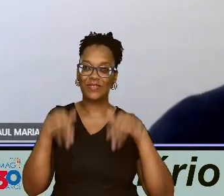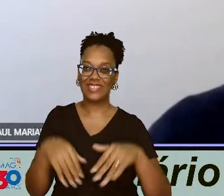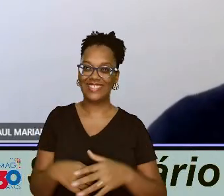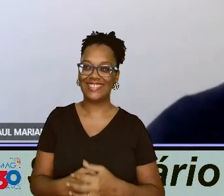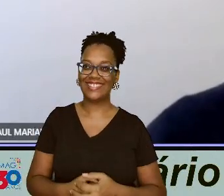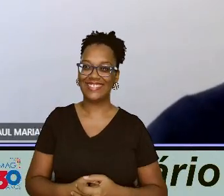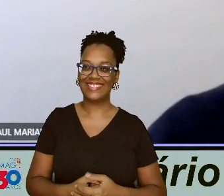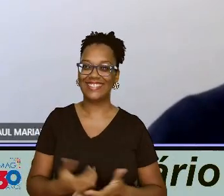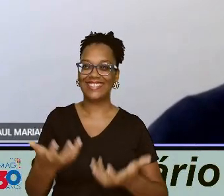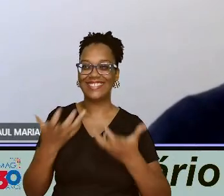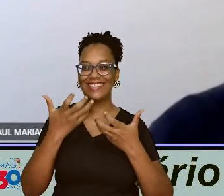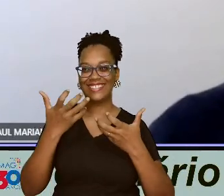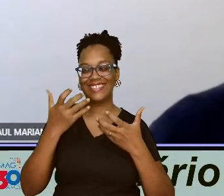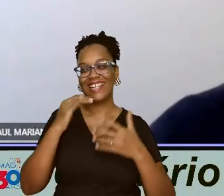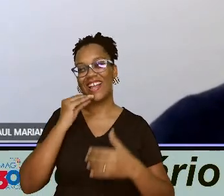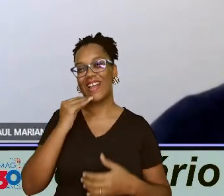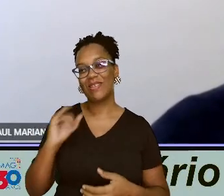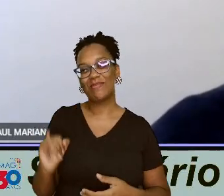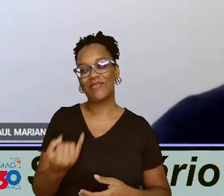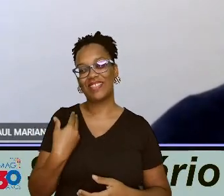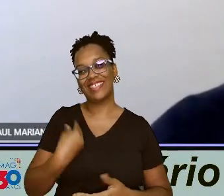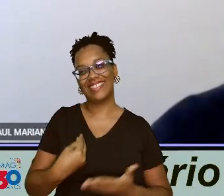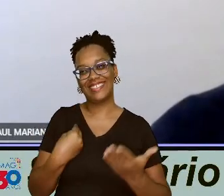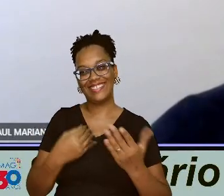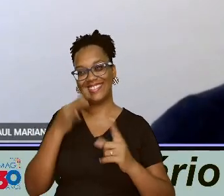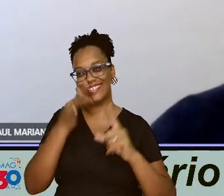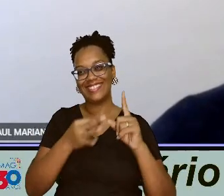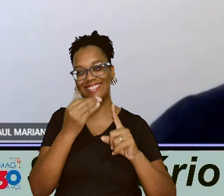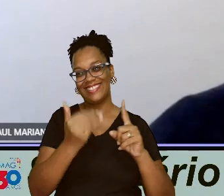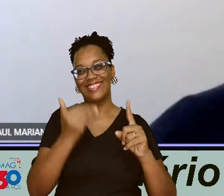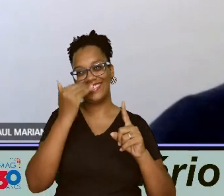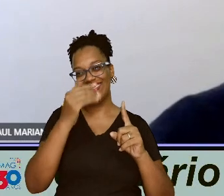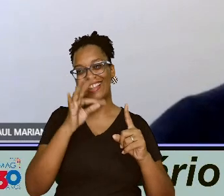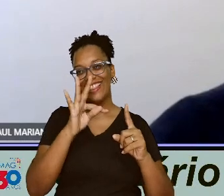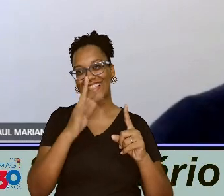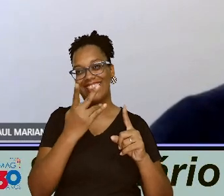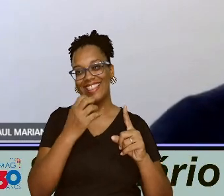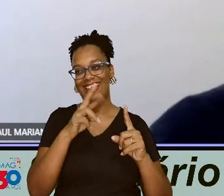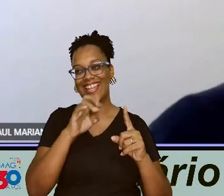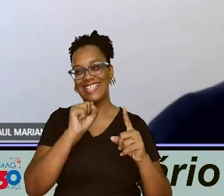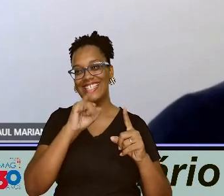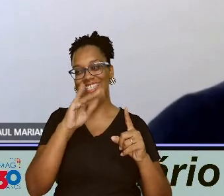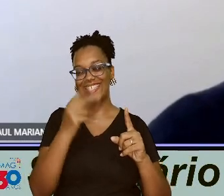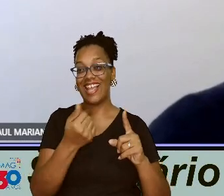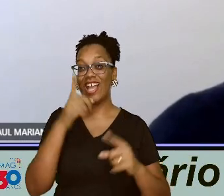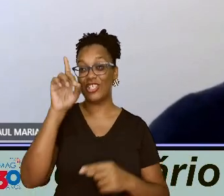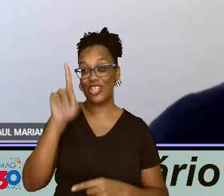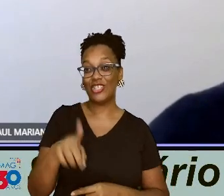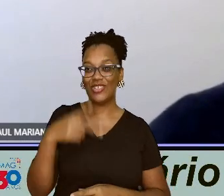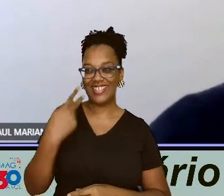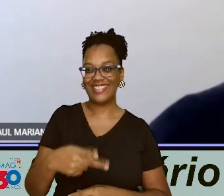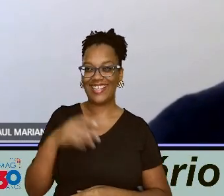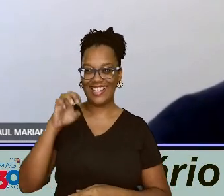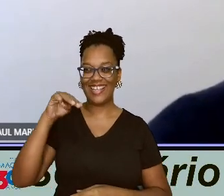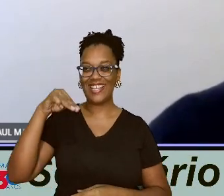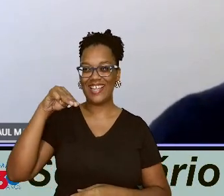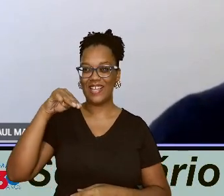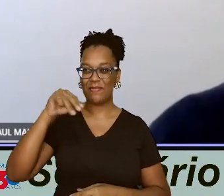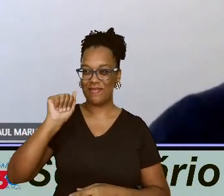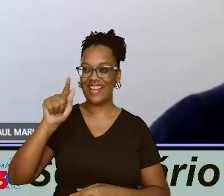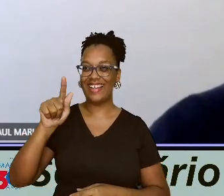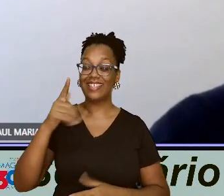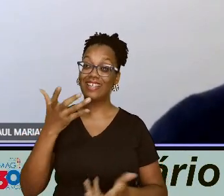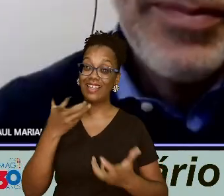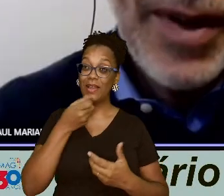queria aproveitar a presença da desembargadora Terezinha Caseta, que é a nossa diretora da escola, e se ela gostaria de fazer uso